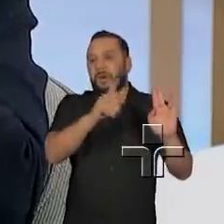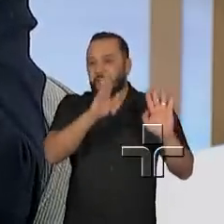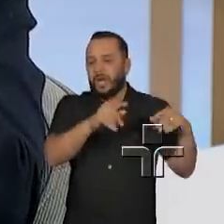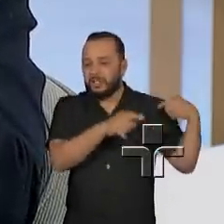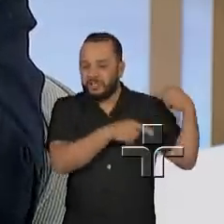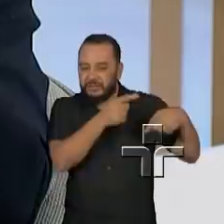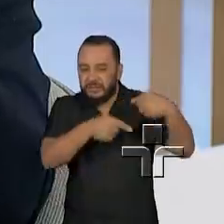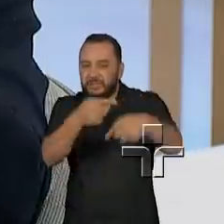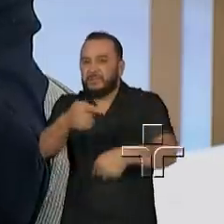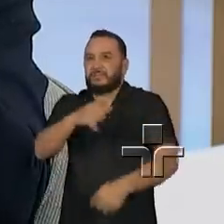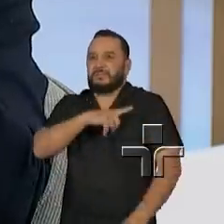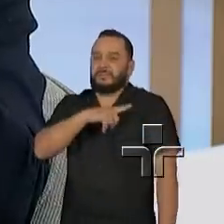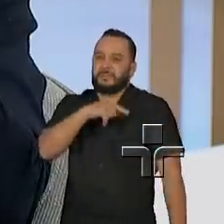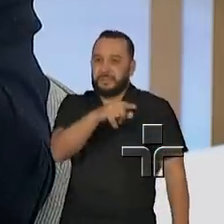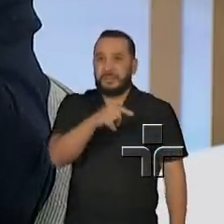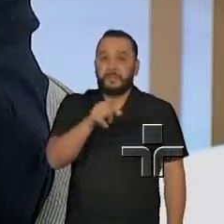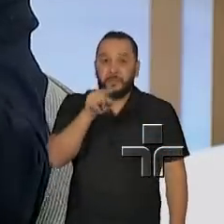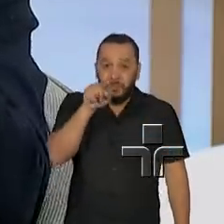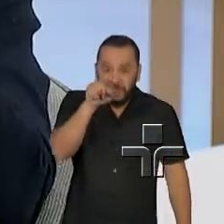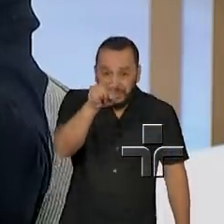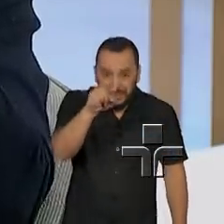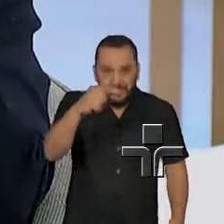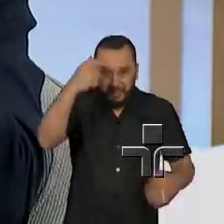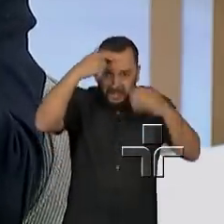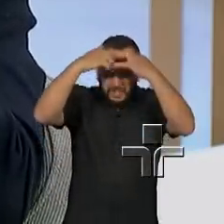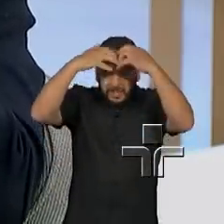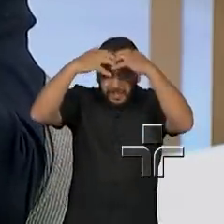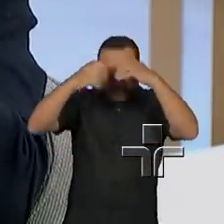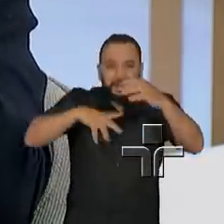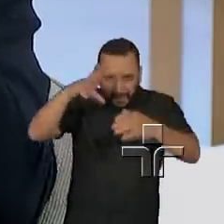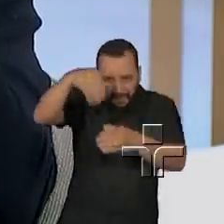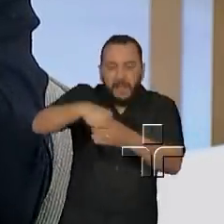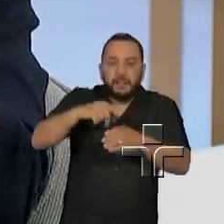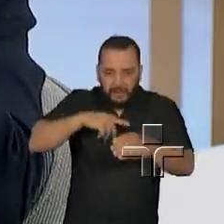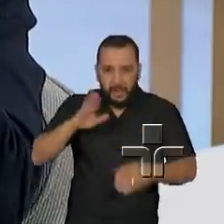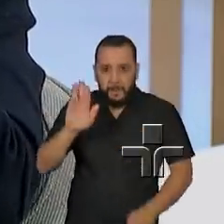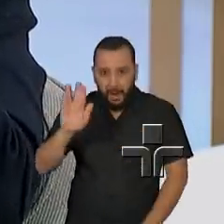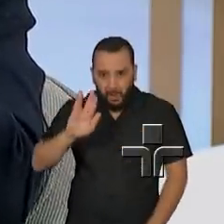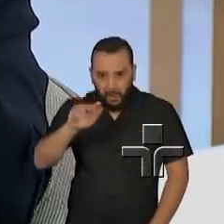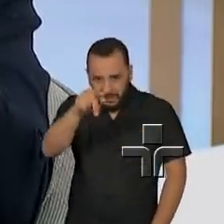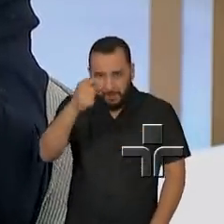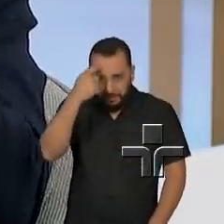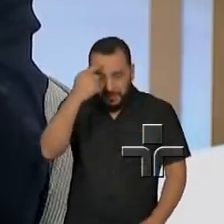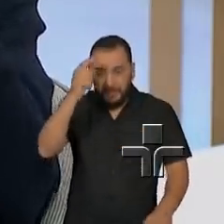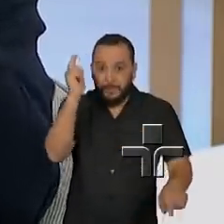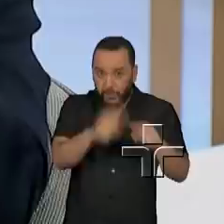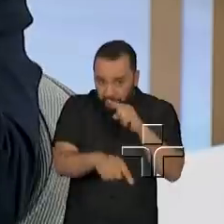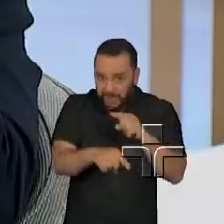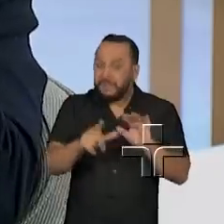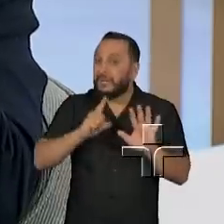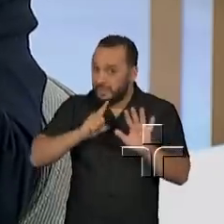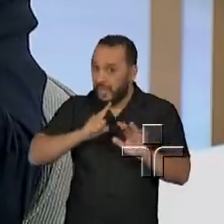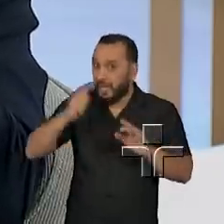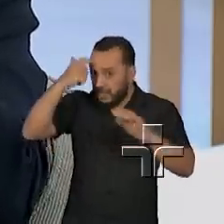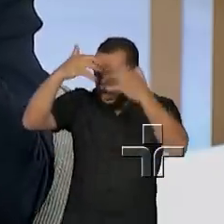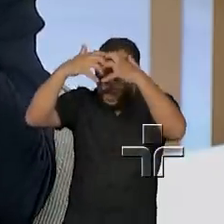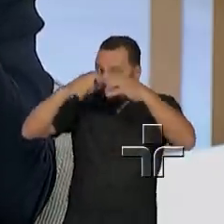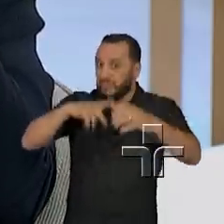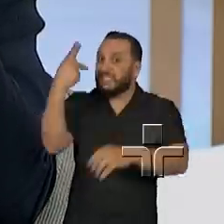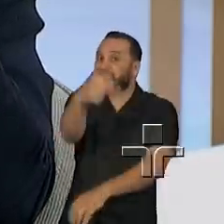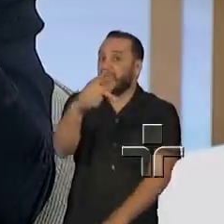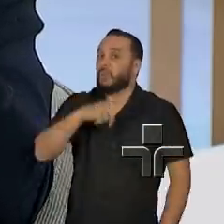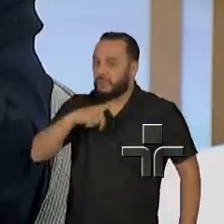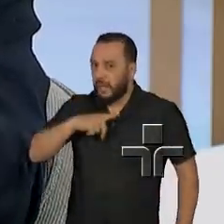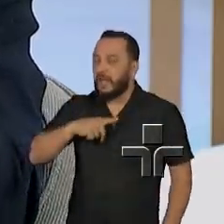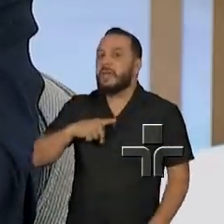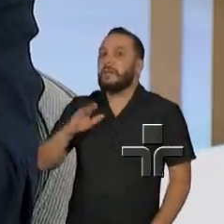do cérebro da gente, você que está assistindo em casa, tem muita maconha no seu cérebro. Se você acha que a maconha deve ser proibida, pense que você tem muita maconha no seu cérebro. São